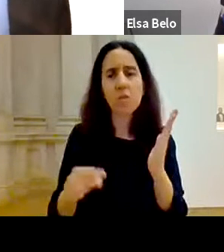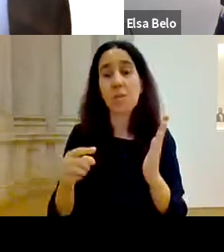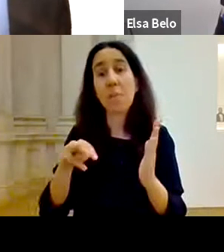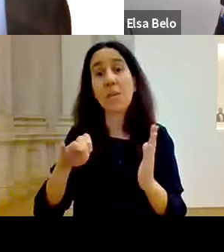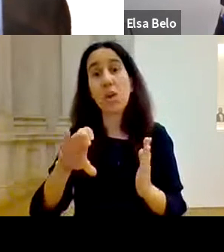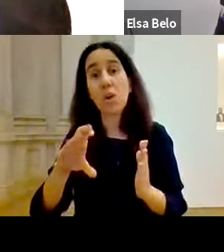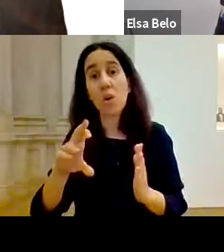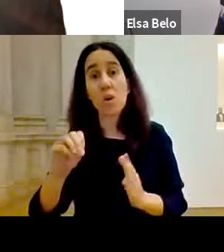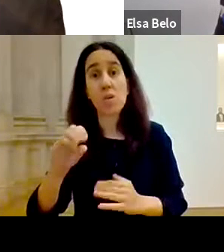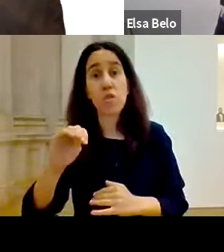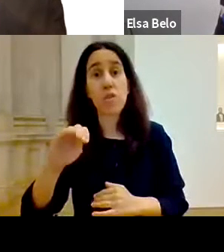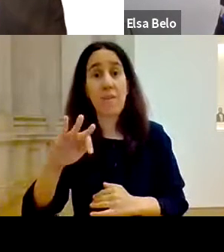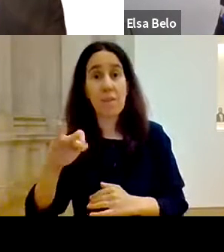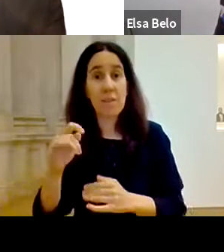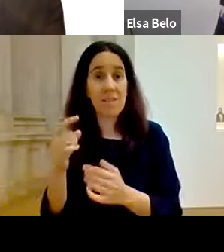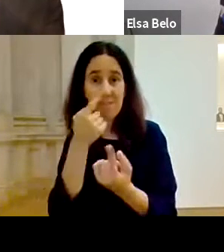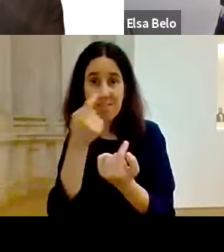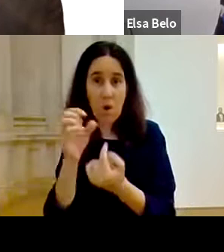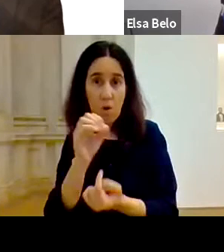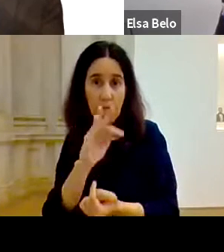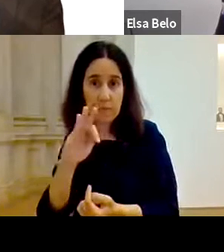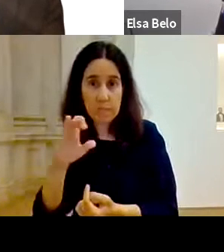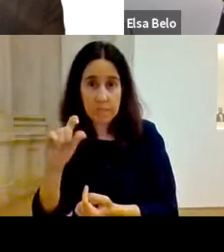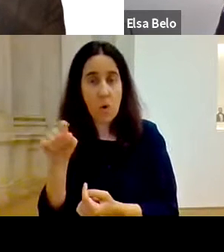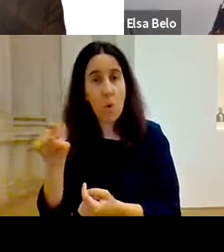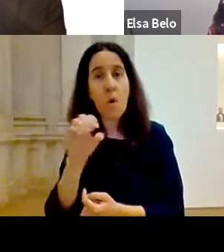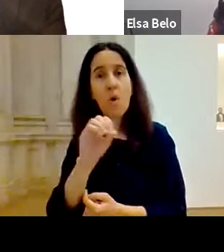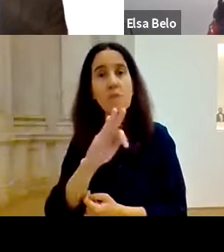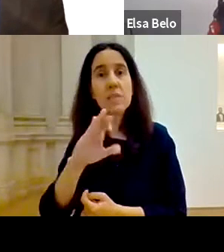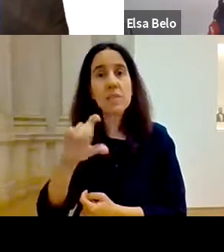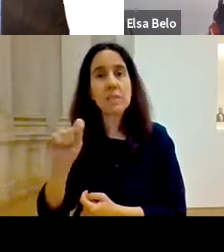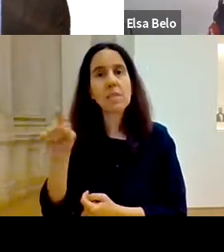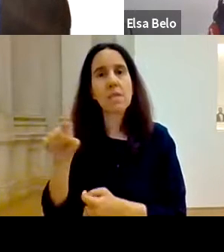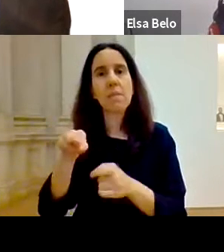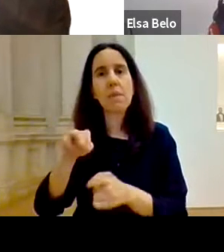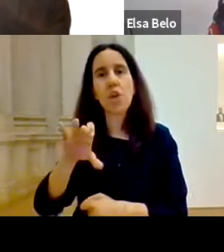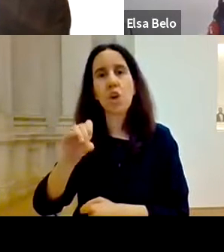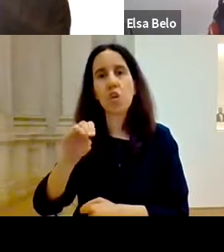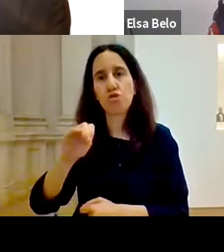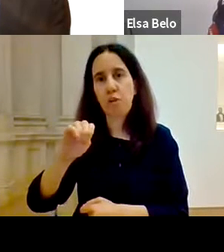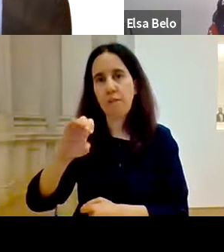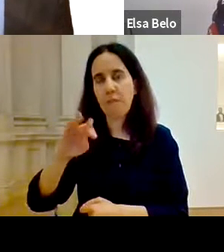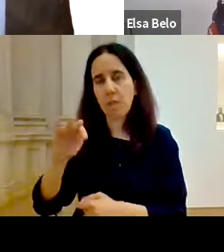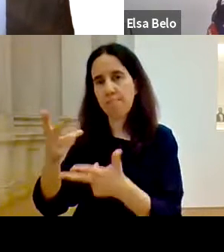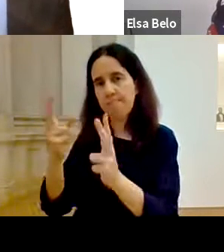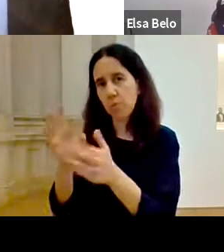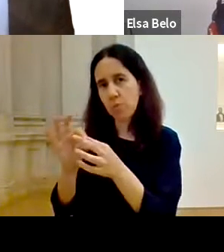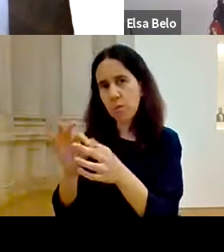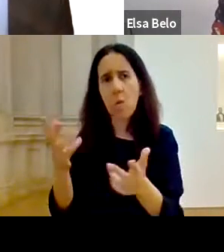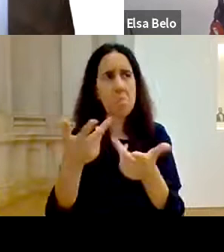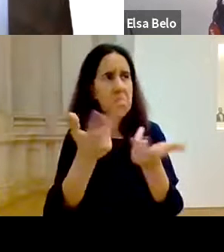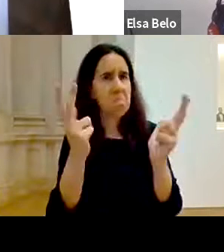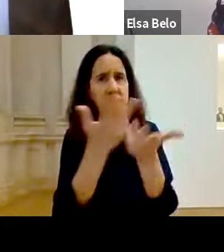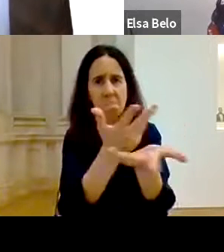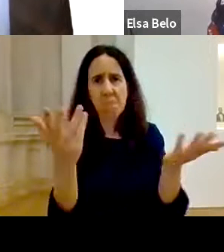digamos assim, ou tenho o próprio Office da Microsoft, que lhe disponibiliza essa colaboração, ou então ferramentas da open source que fazem